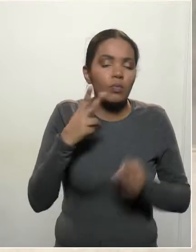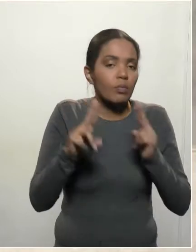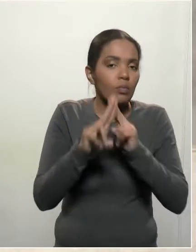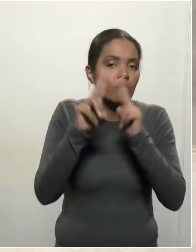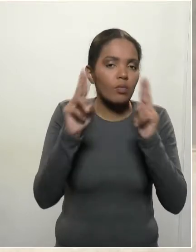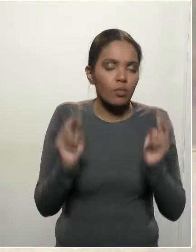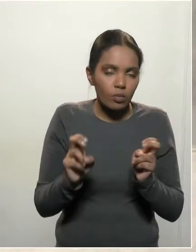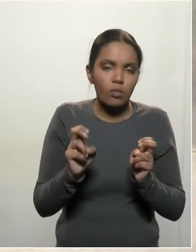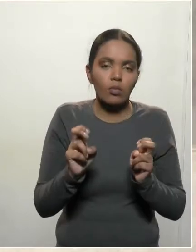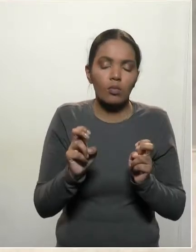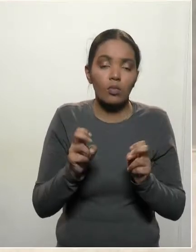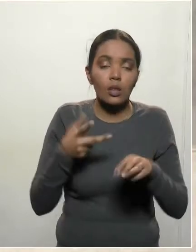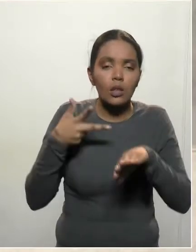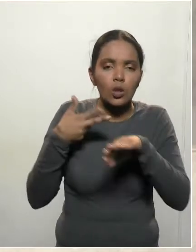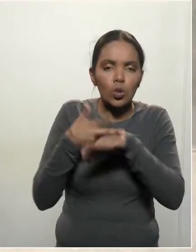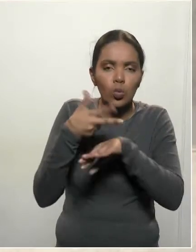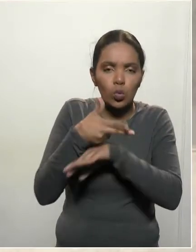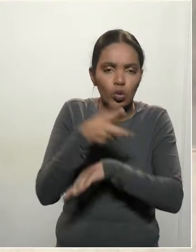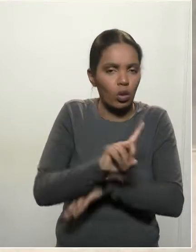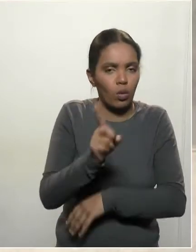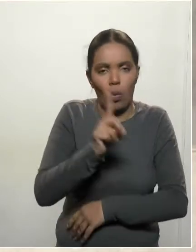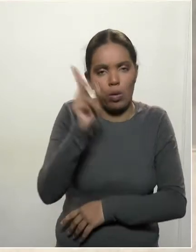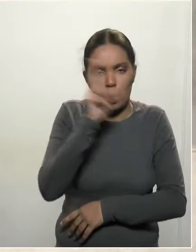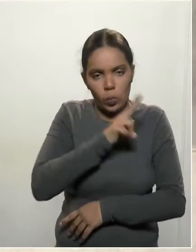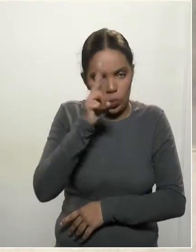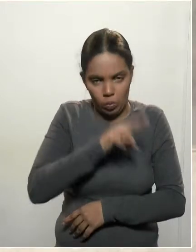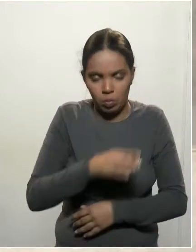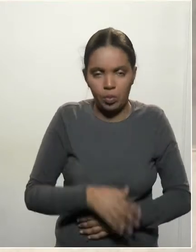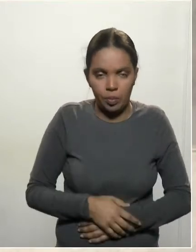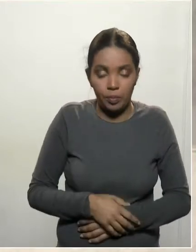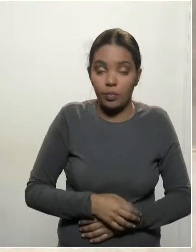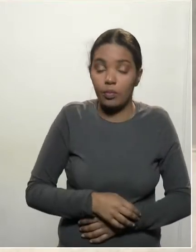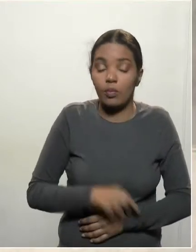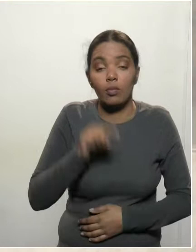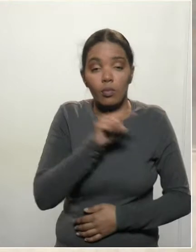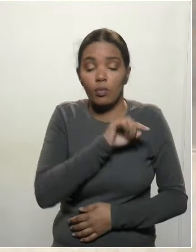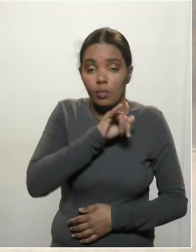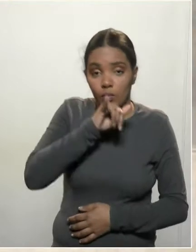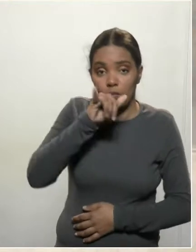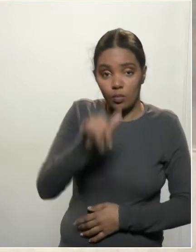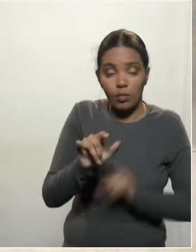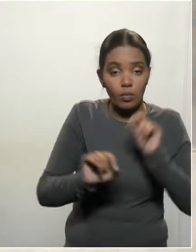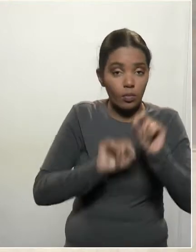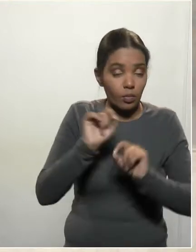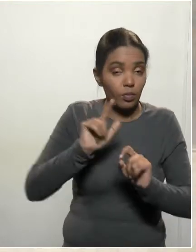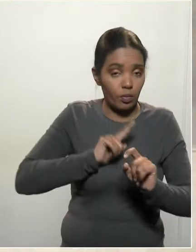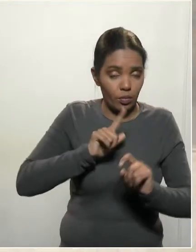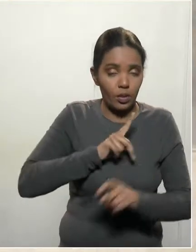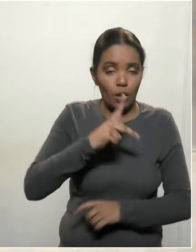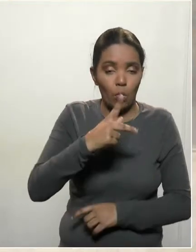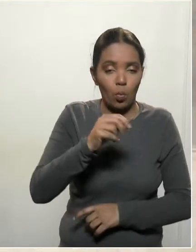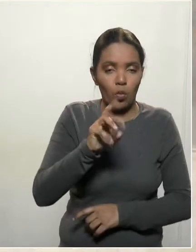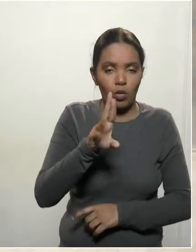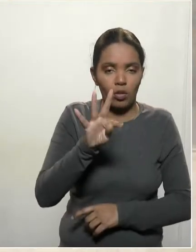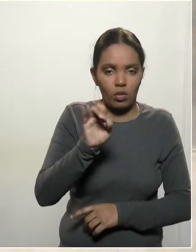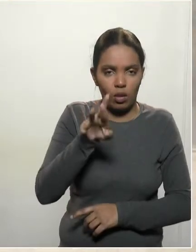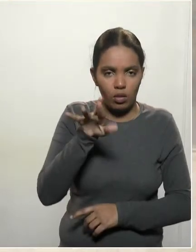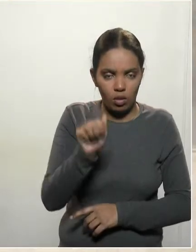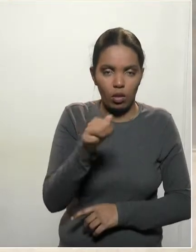referência às cirurgias eletivas, informando que o Ministério da Saúde publicou portaria número 3932